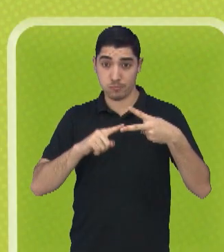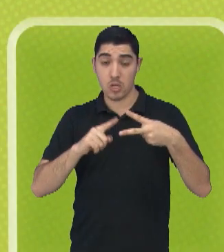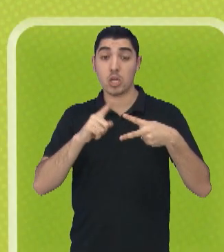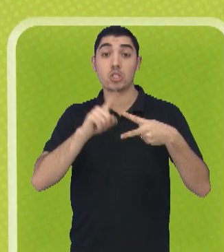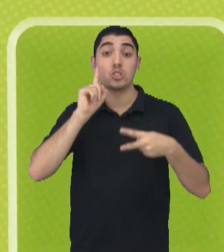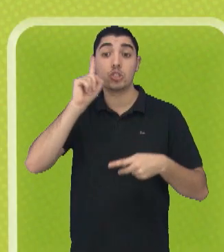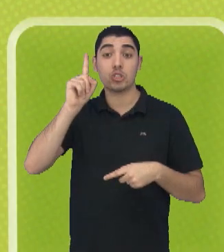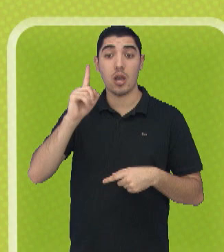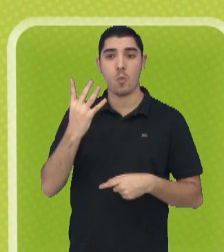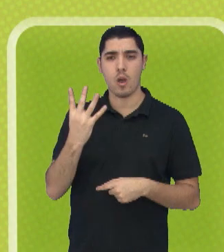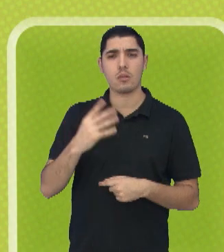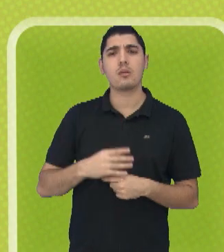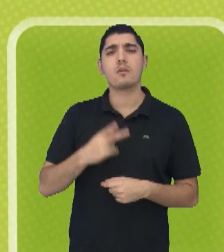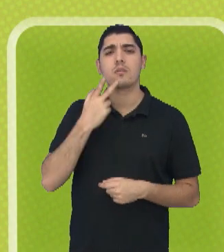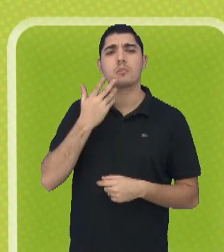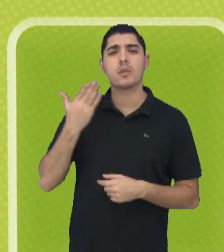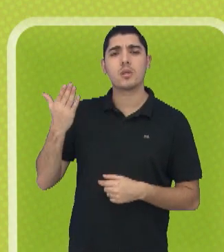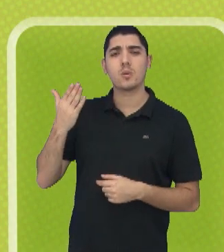Mas o Sem Noção não perdeu?